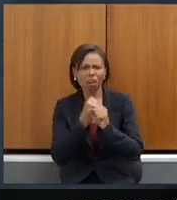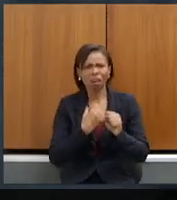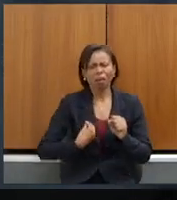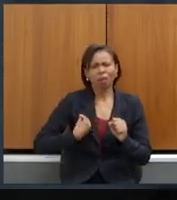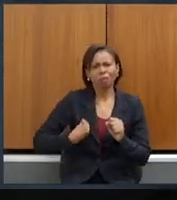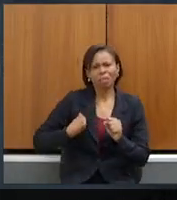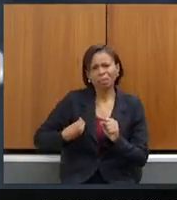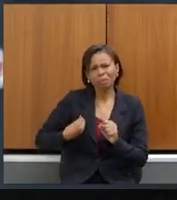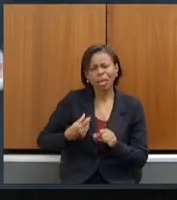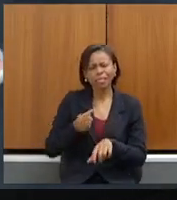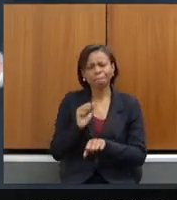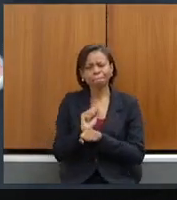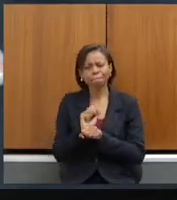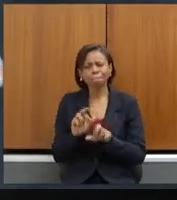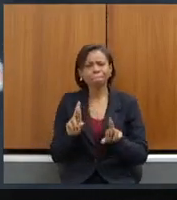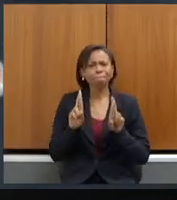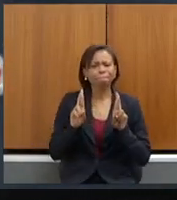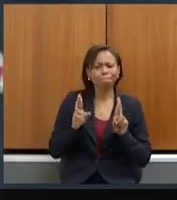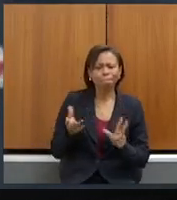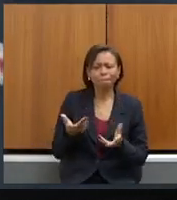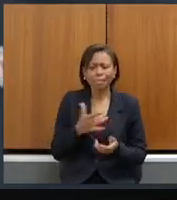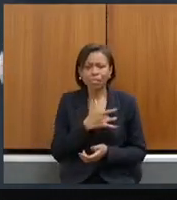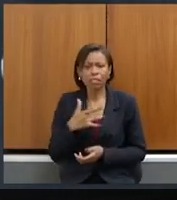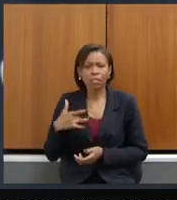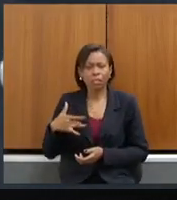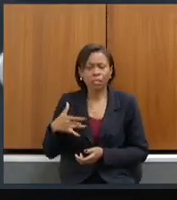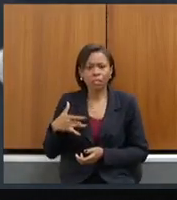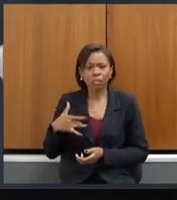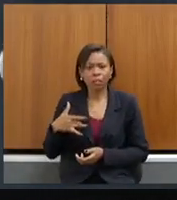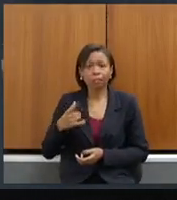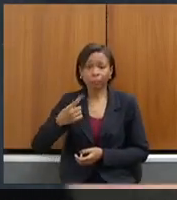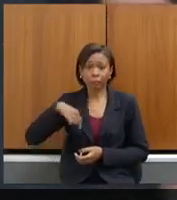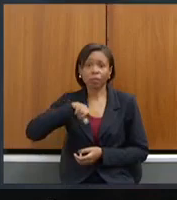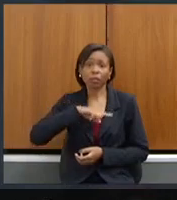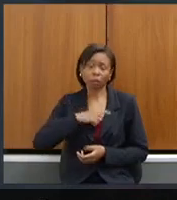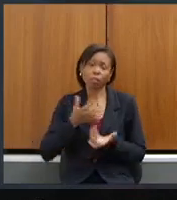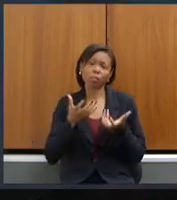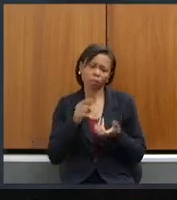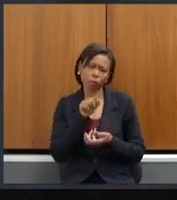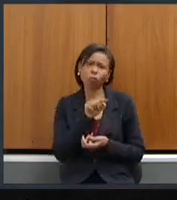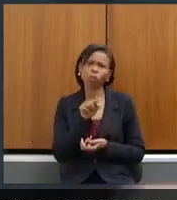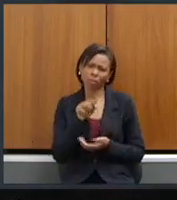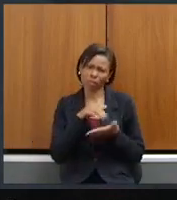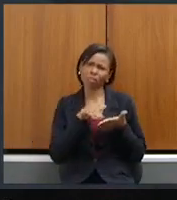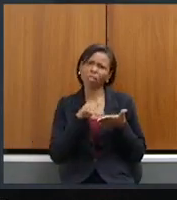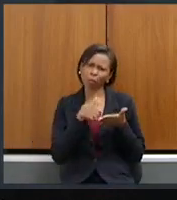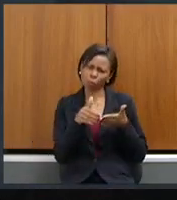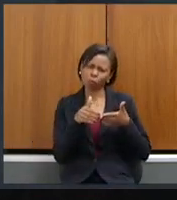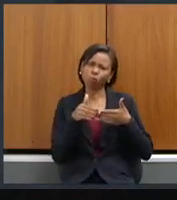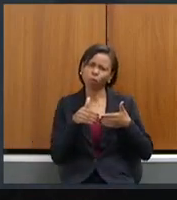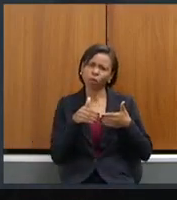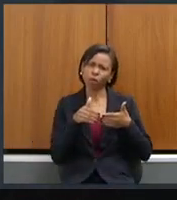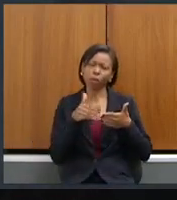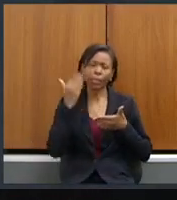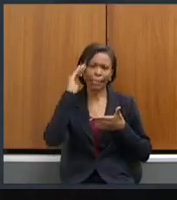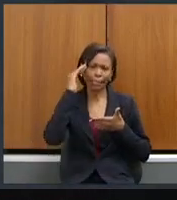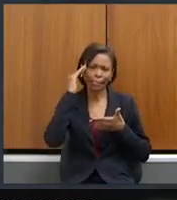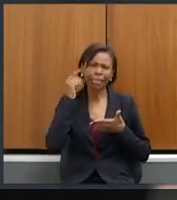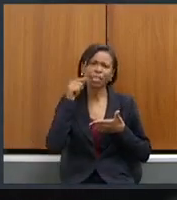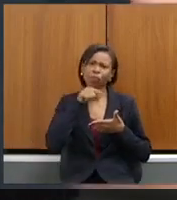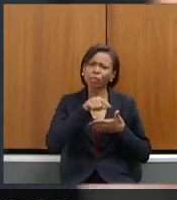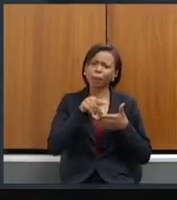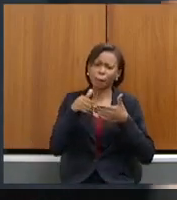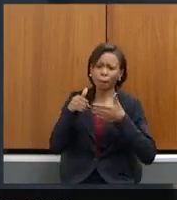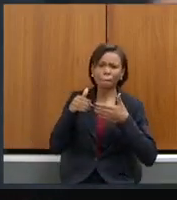na esperança de boa saúde nós contamos com sua compreensão o seu empenho junto ao Governador